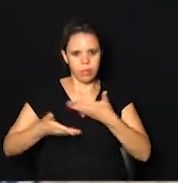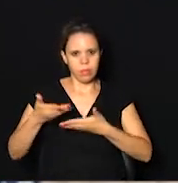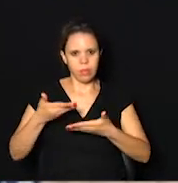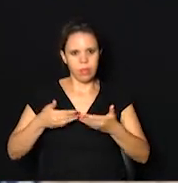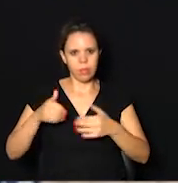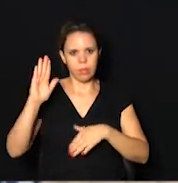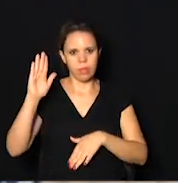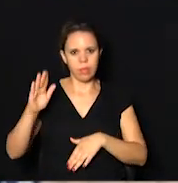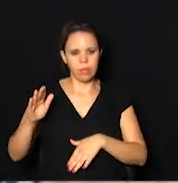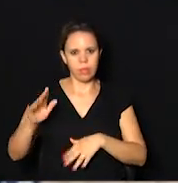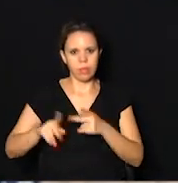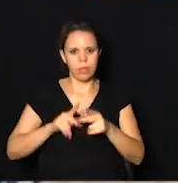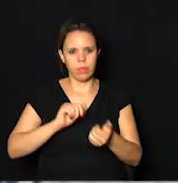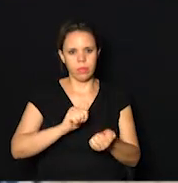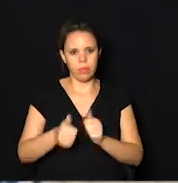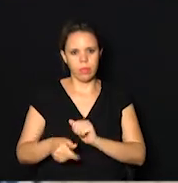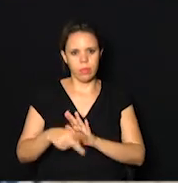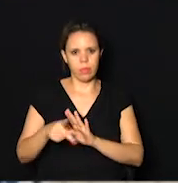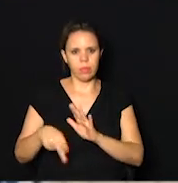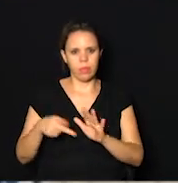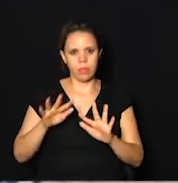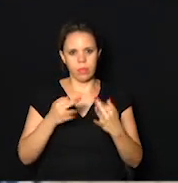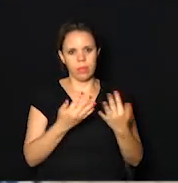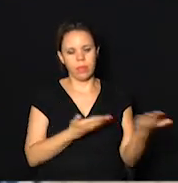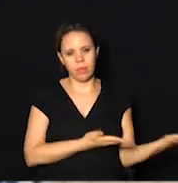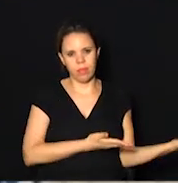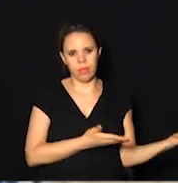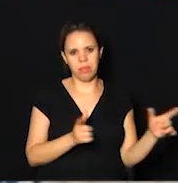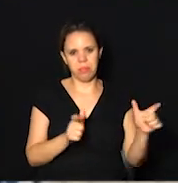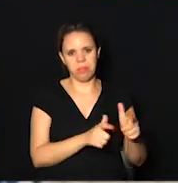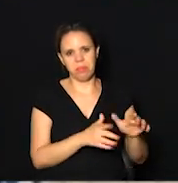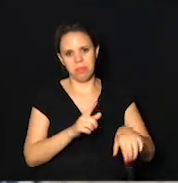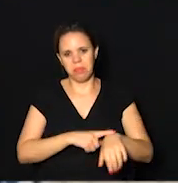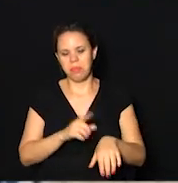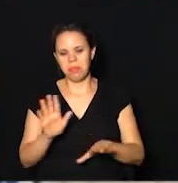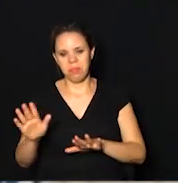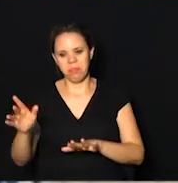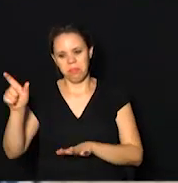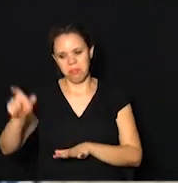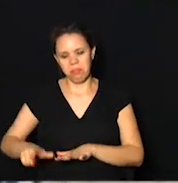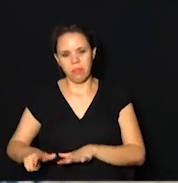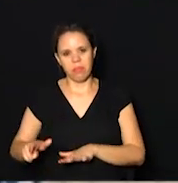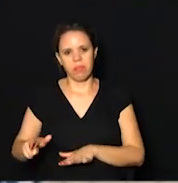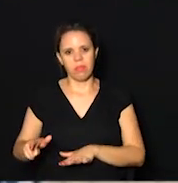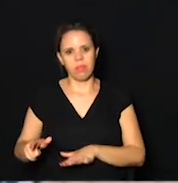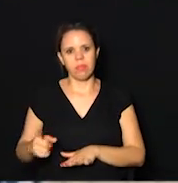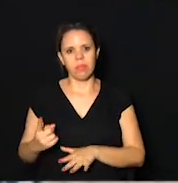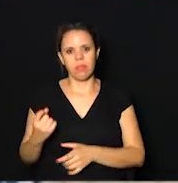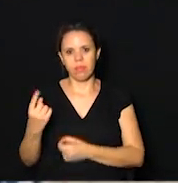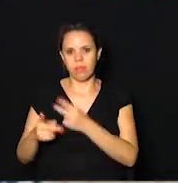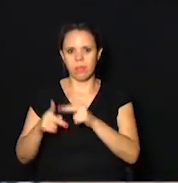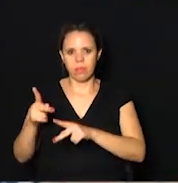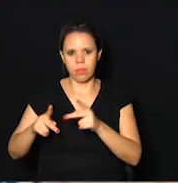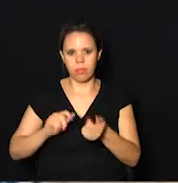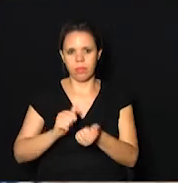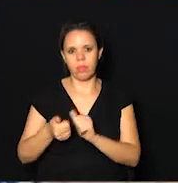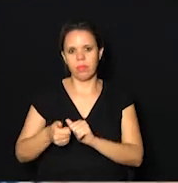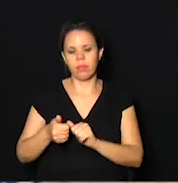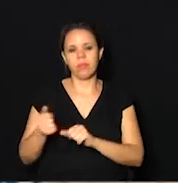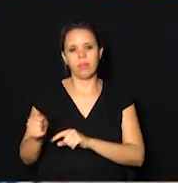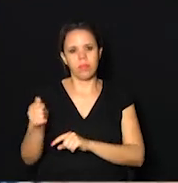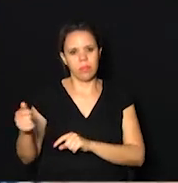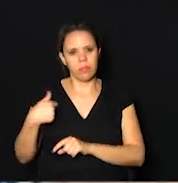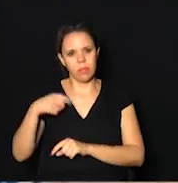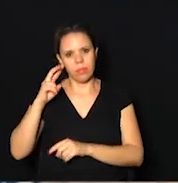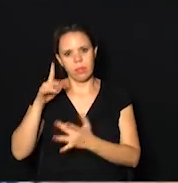convive eu convivo mais com os atletas principal pessoal da minha família né e ele realmente é um dos atletas da associação